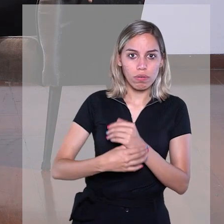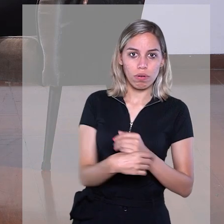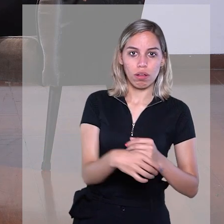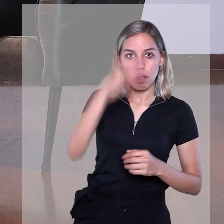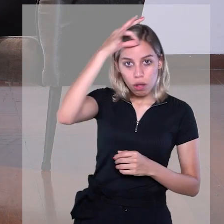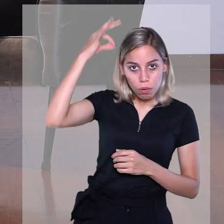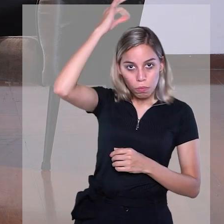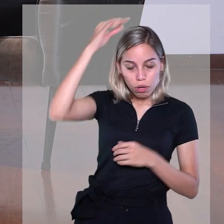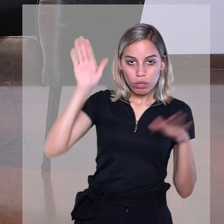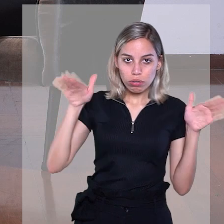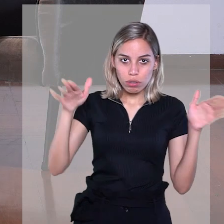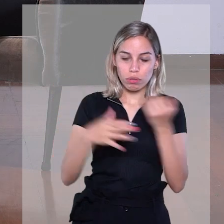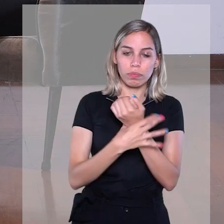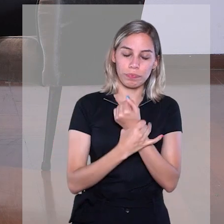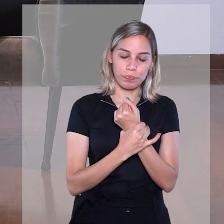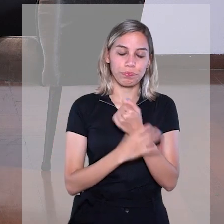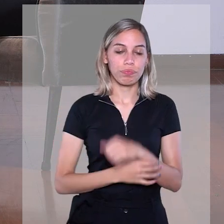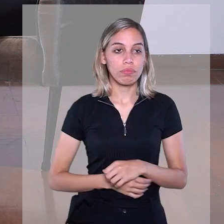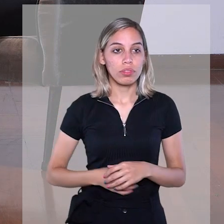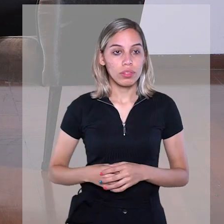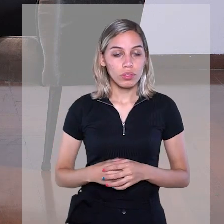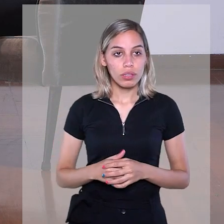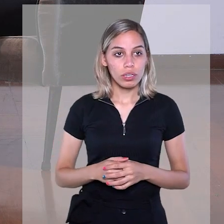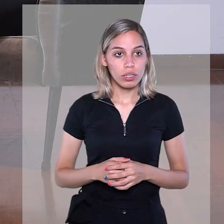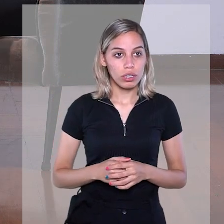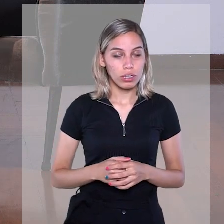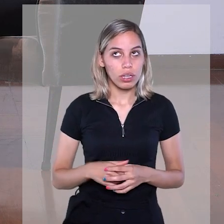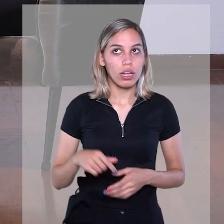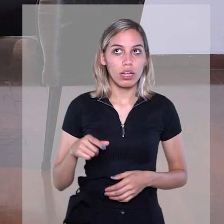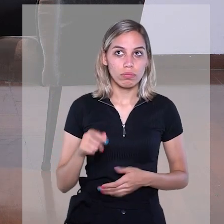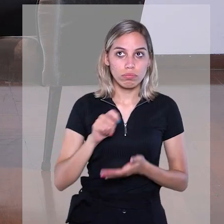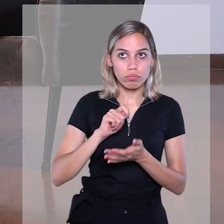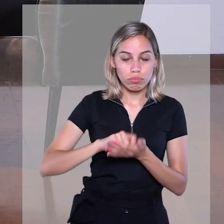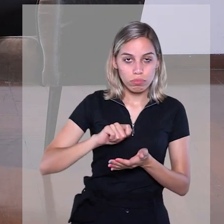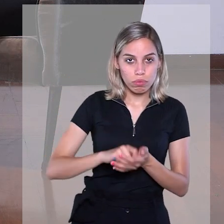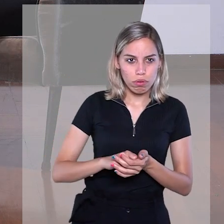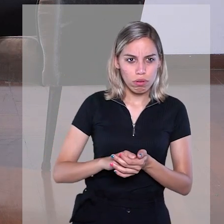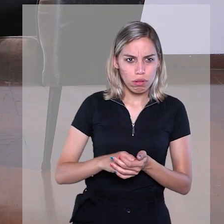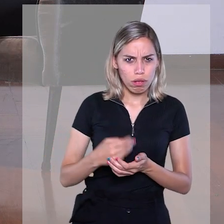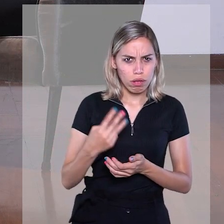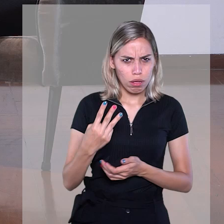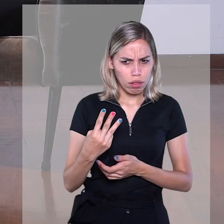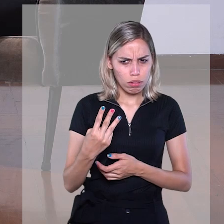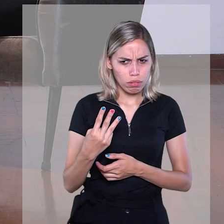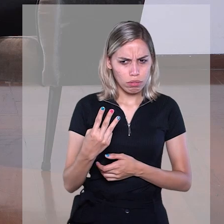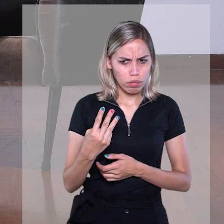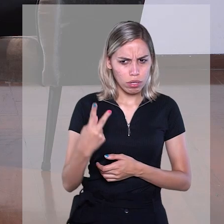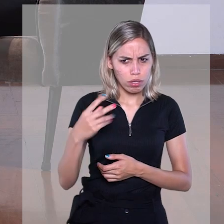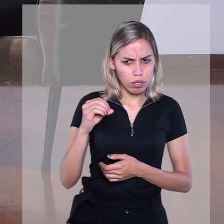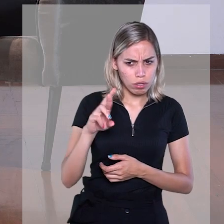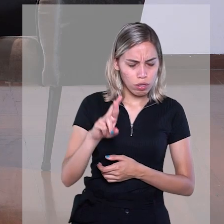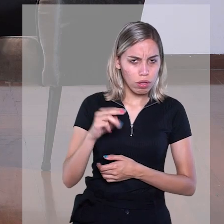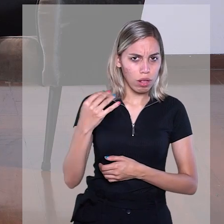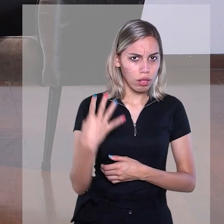título. Qual que era? Era a 3x4, que é o nome de um poema que